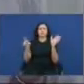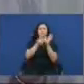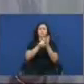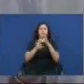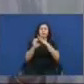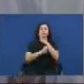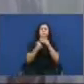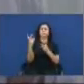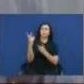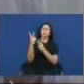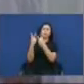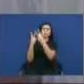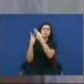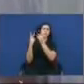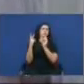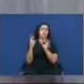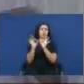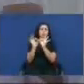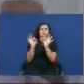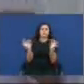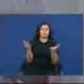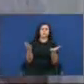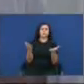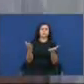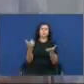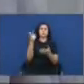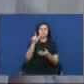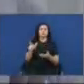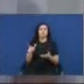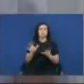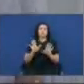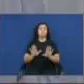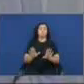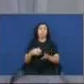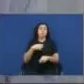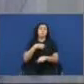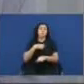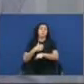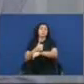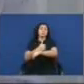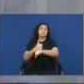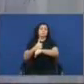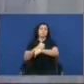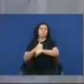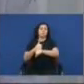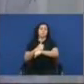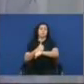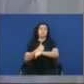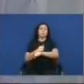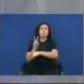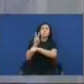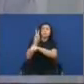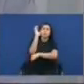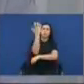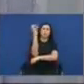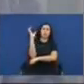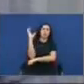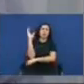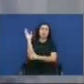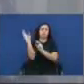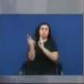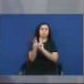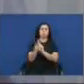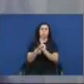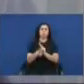fez a poda, né? Mas esse procedimento é técnico, né, para preservar a árvore,